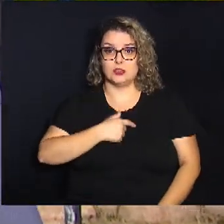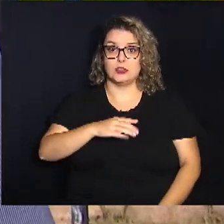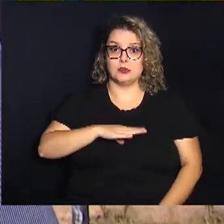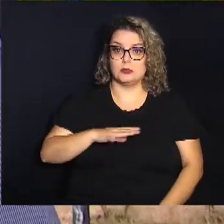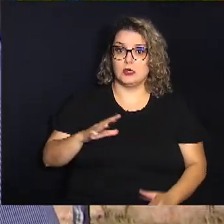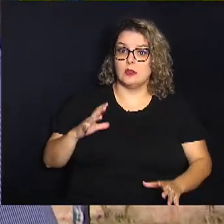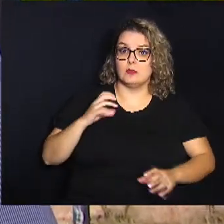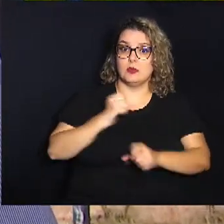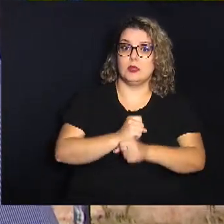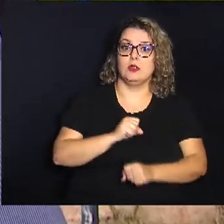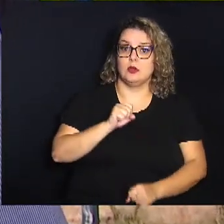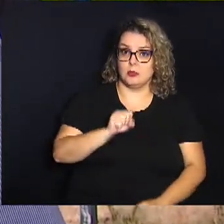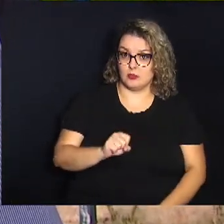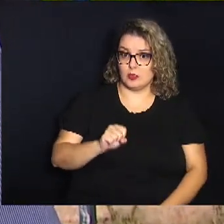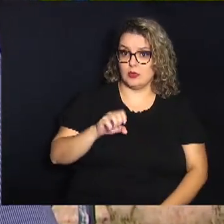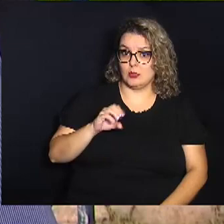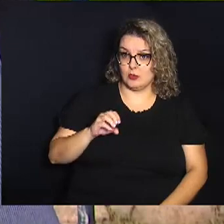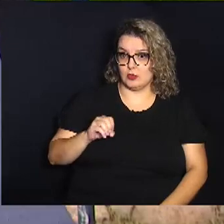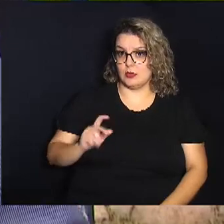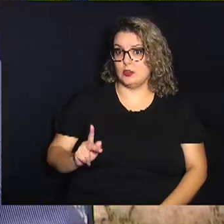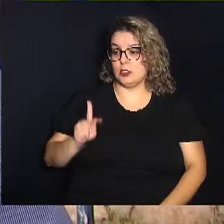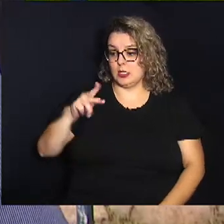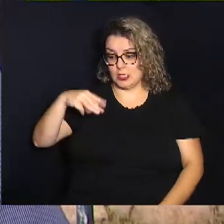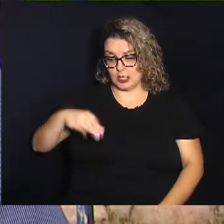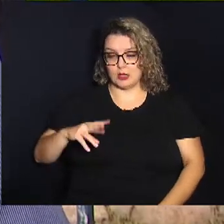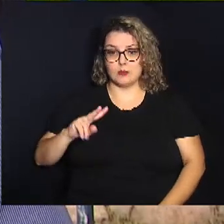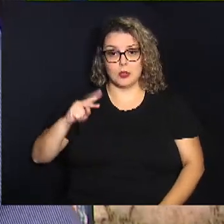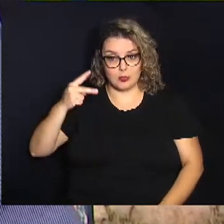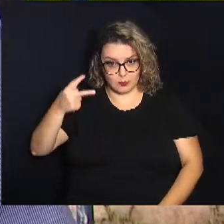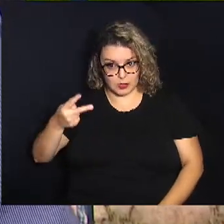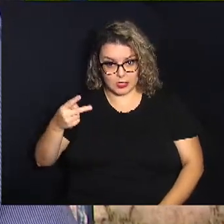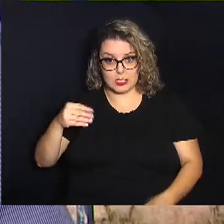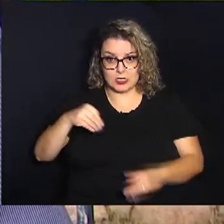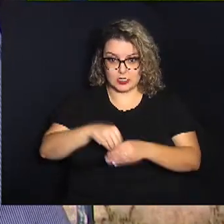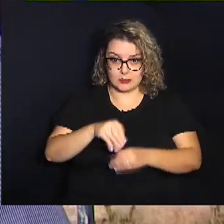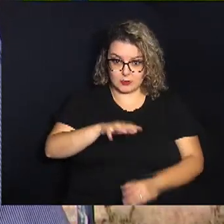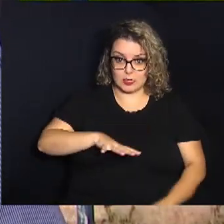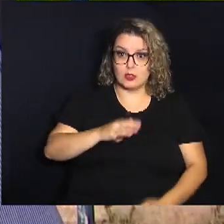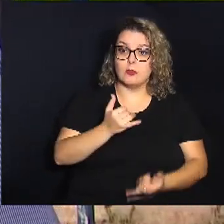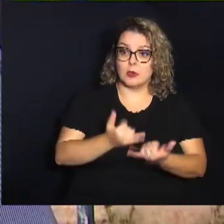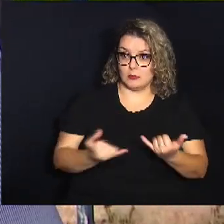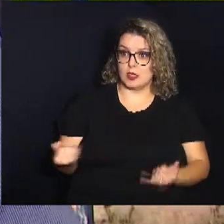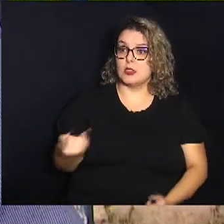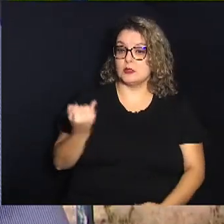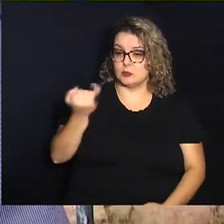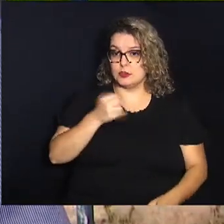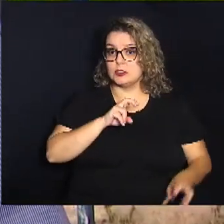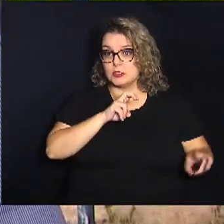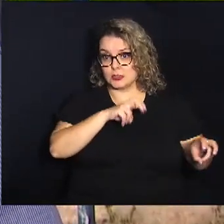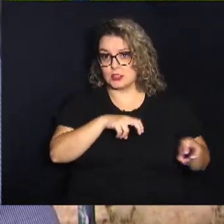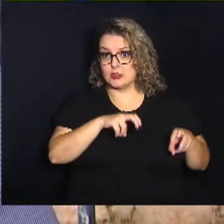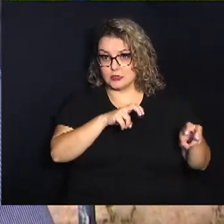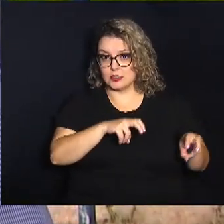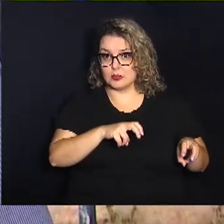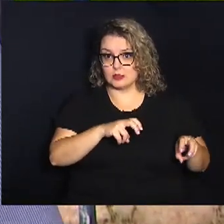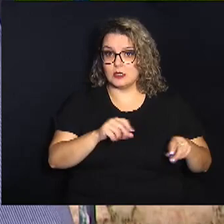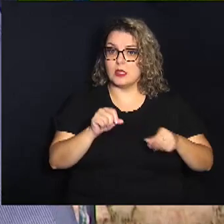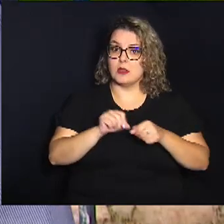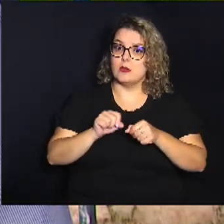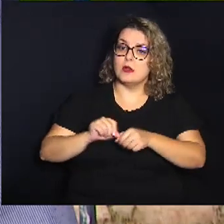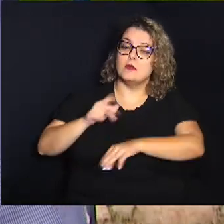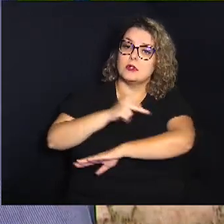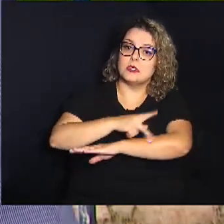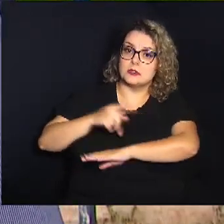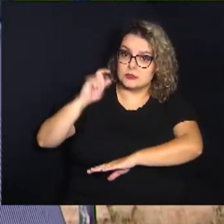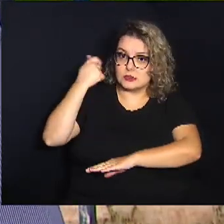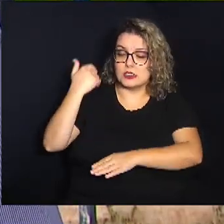área total de 800 quilômetros quadrados. Dentro dessa área, uma parte importante é rural. E fazer essas pavimentações,